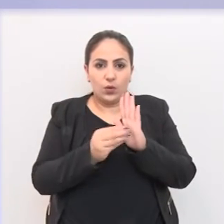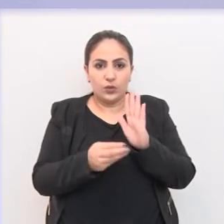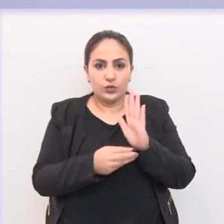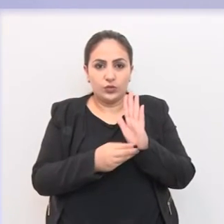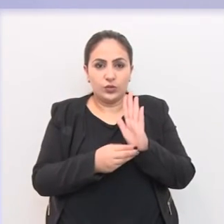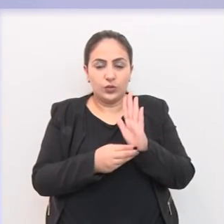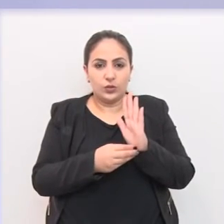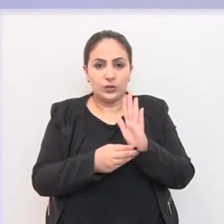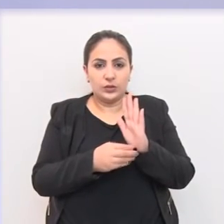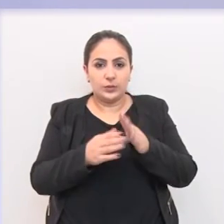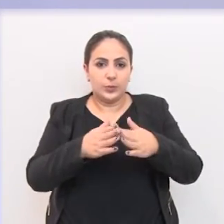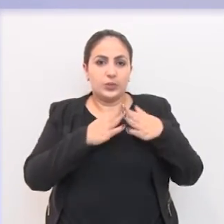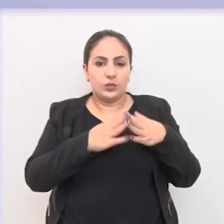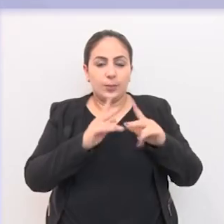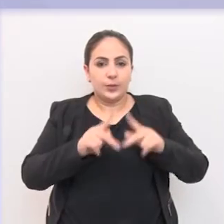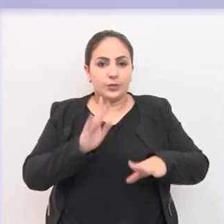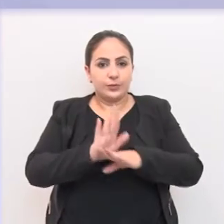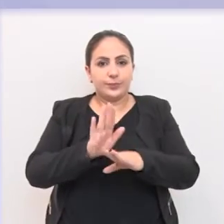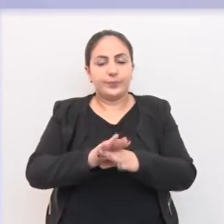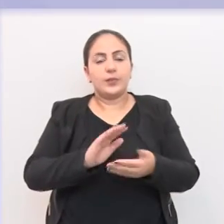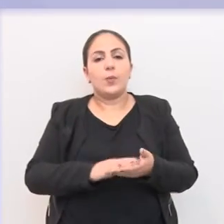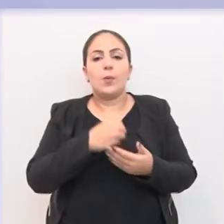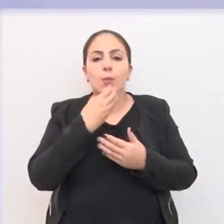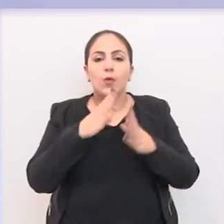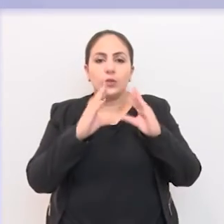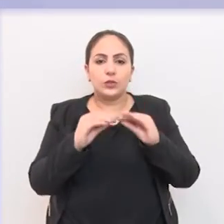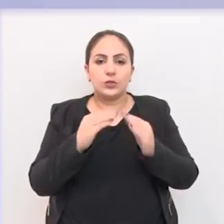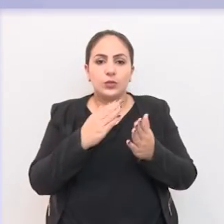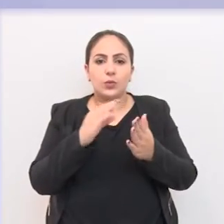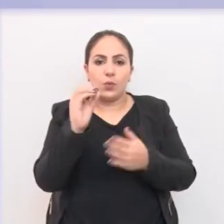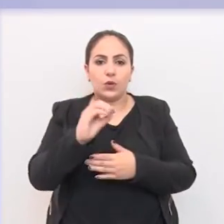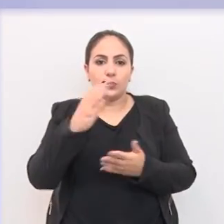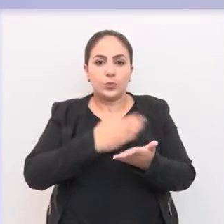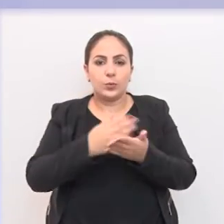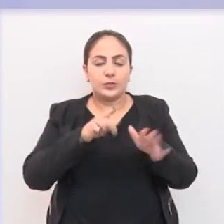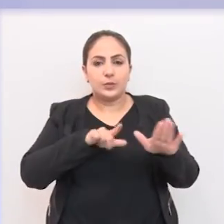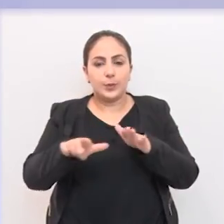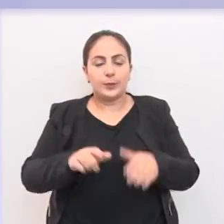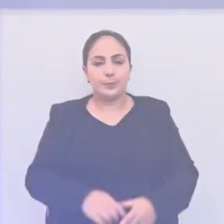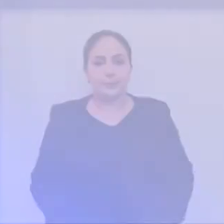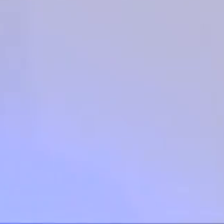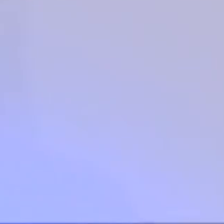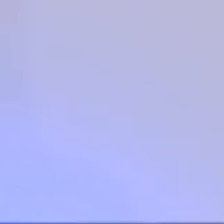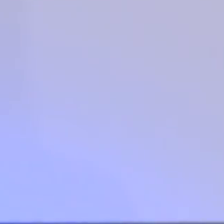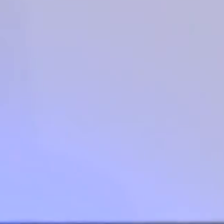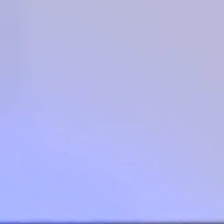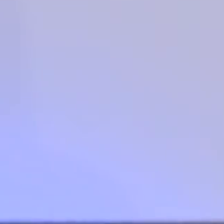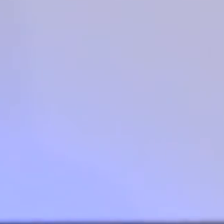Código de Defesa do Contribuinte. Uma boa noite e um ótimo início de semana.